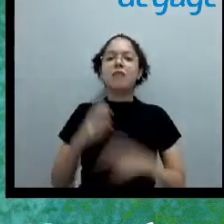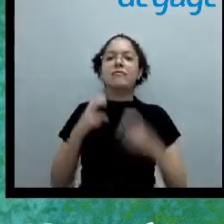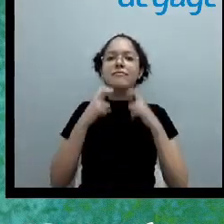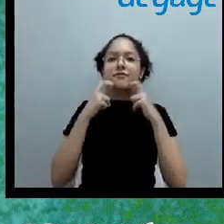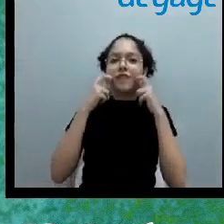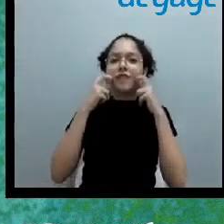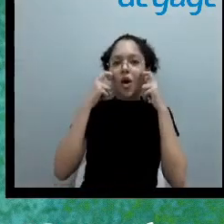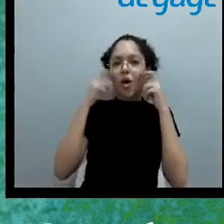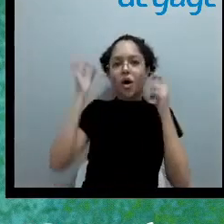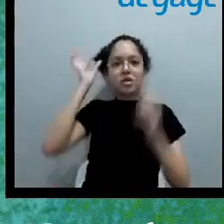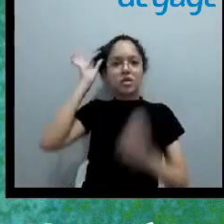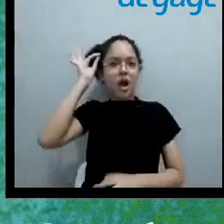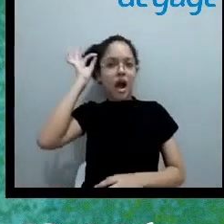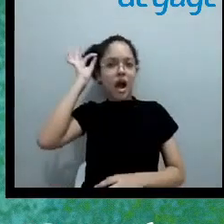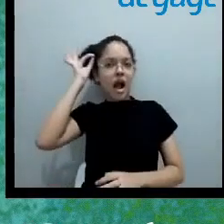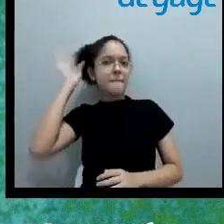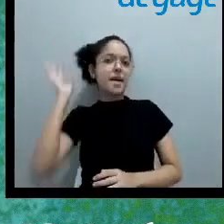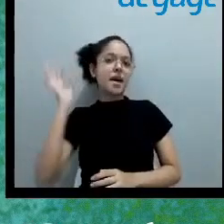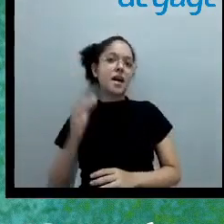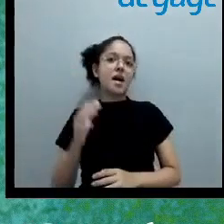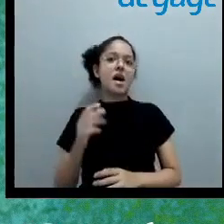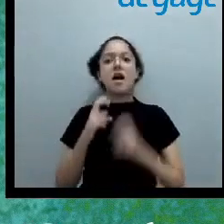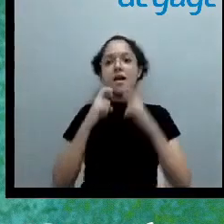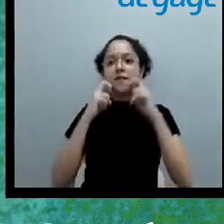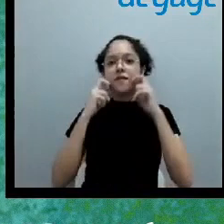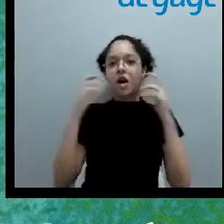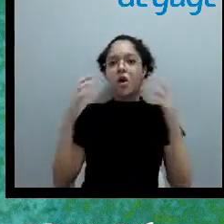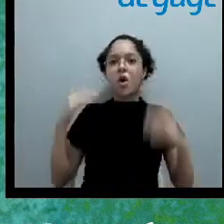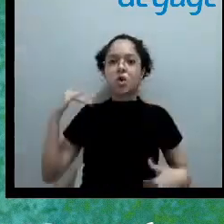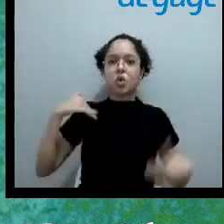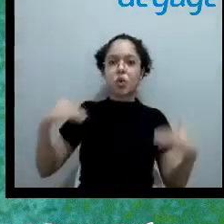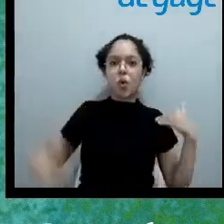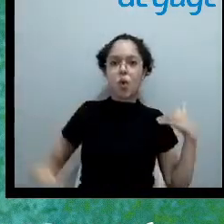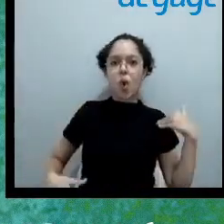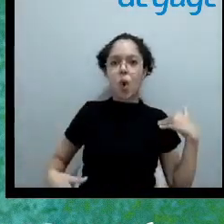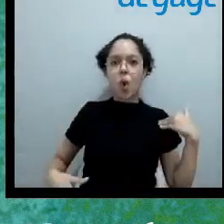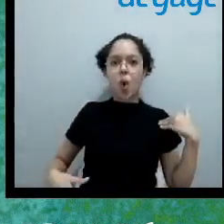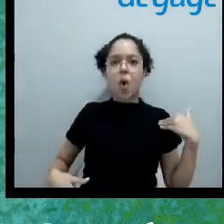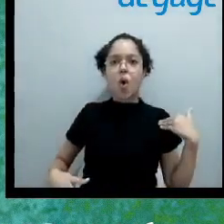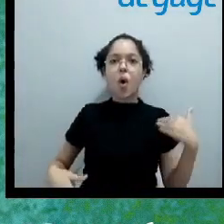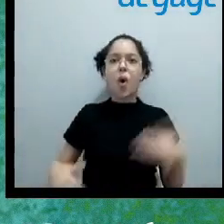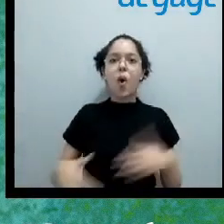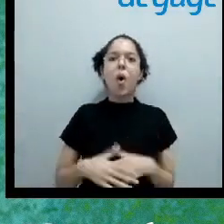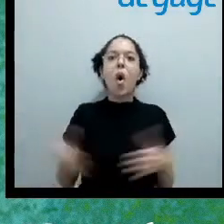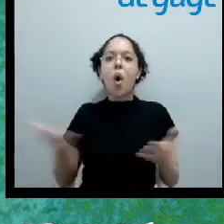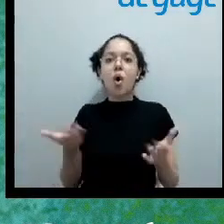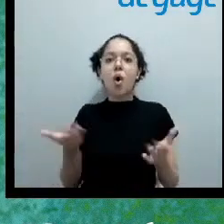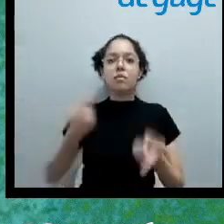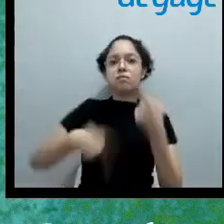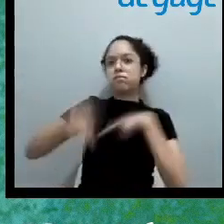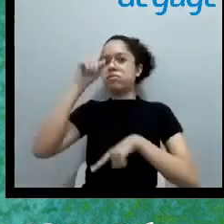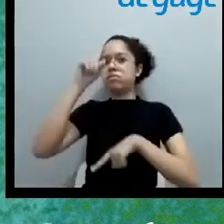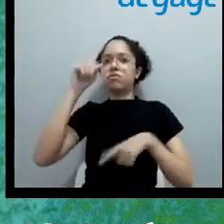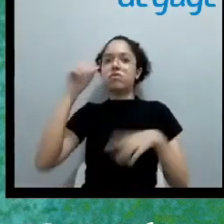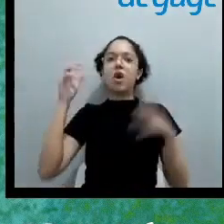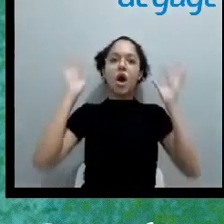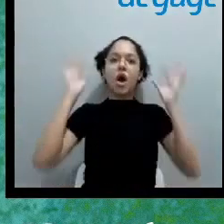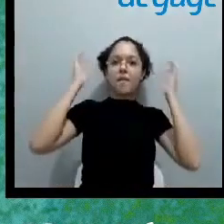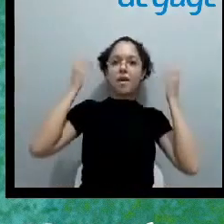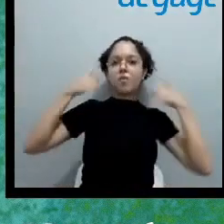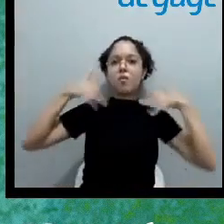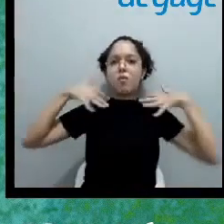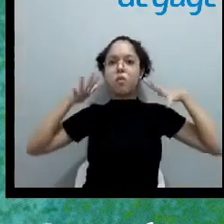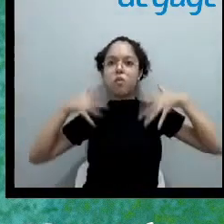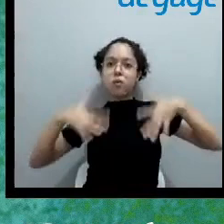do cabelo, tinha vergonha do corpo. Ela hoje em dia ela tá com o cabelo todo solto, com uma roupa linda, se